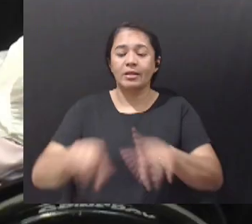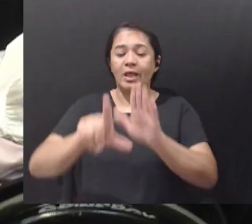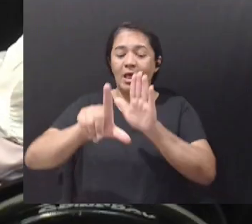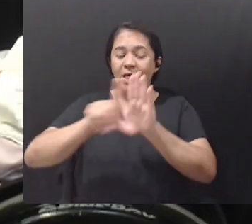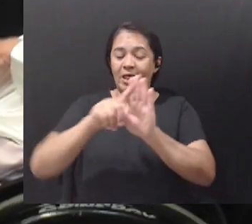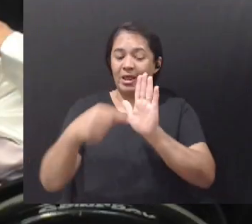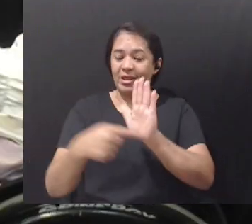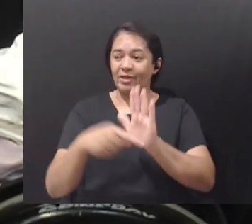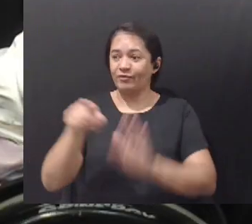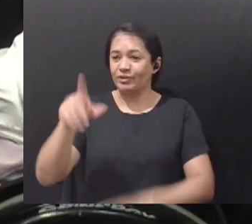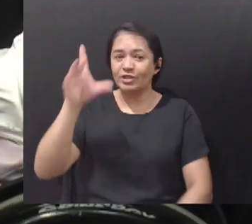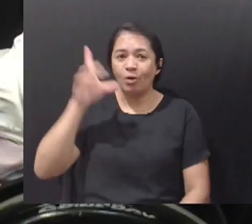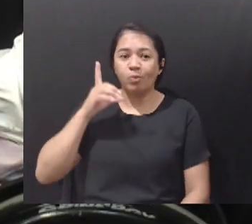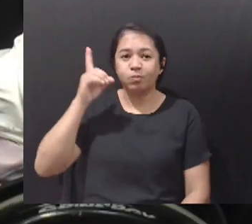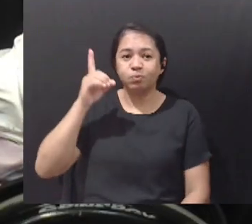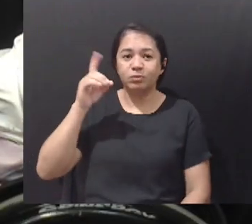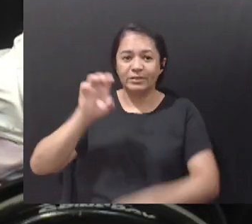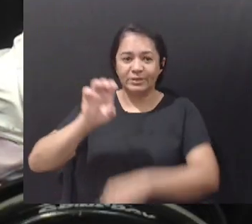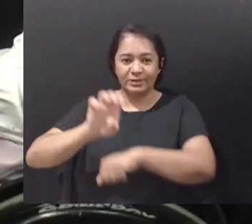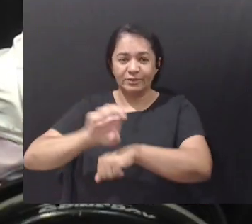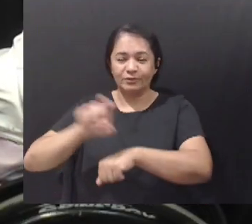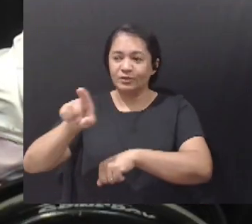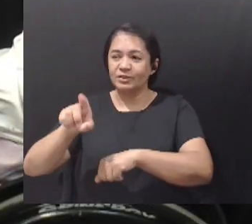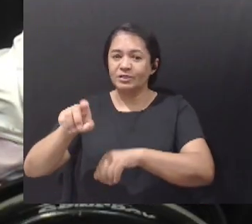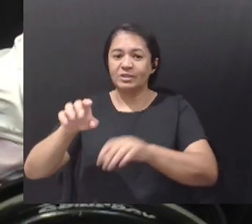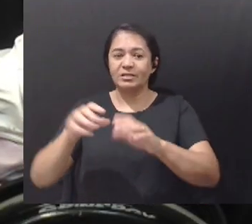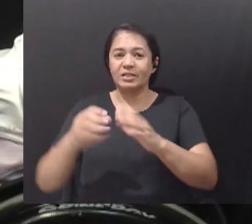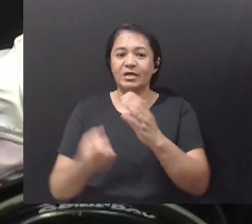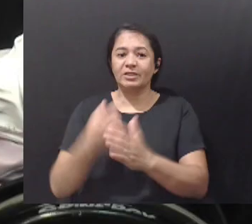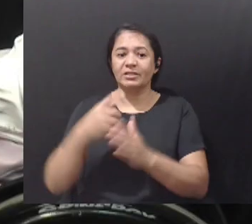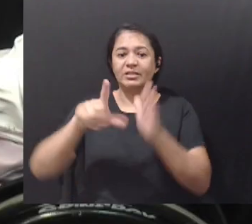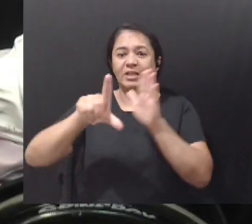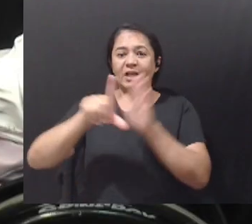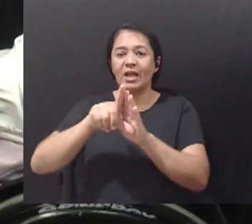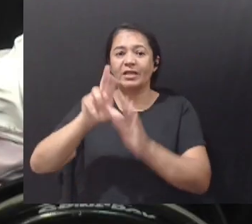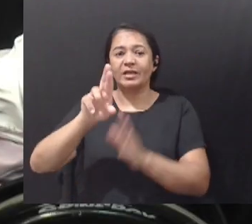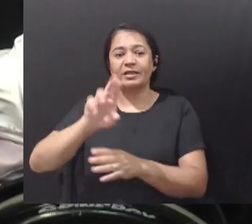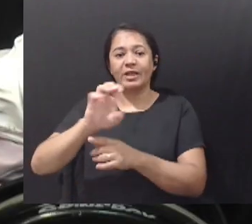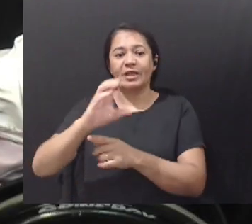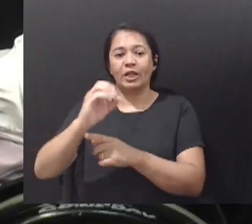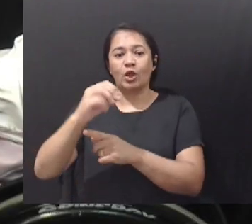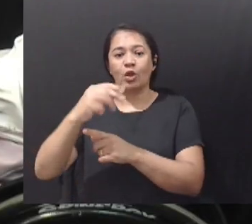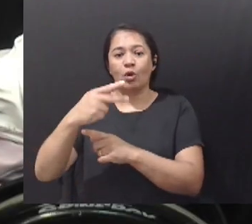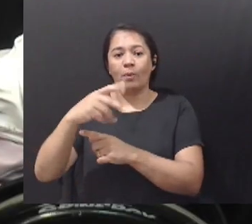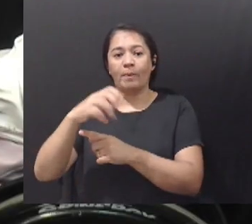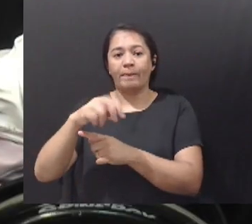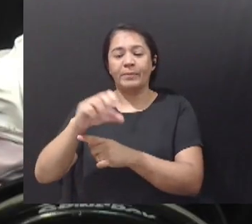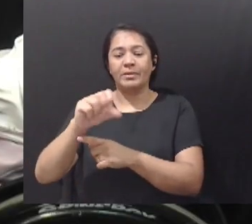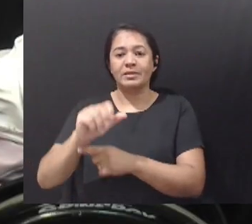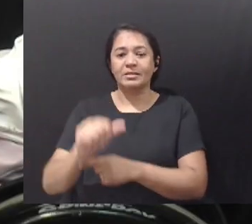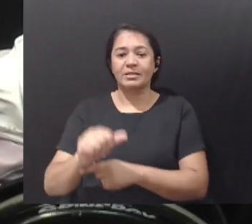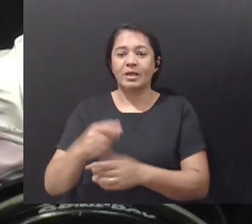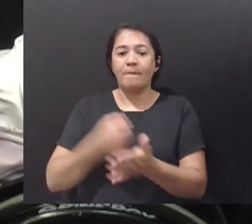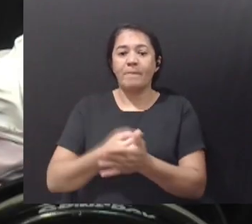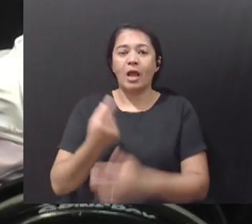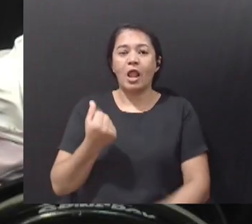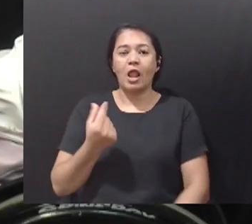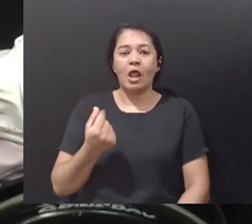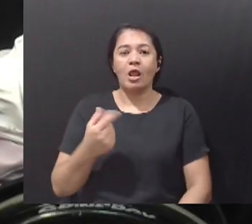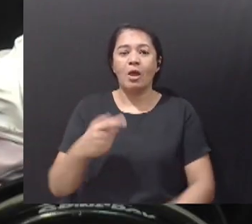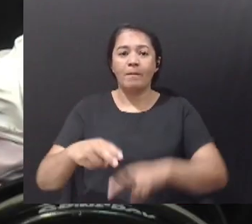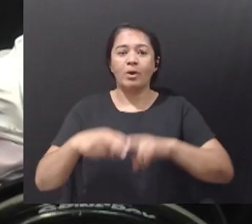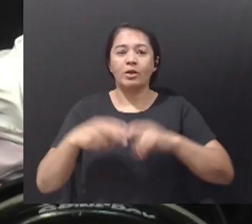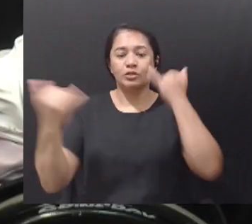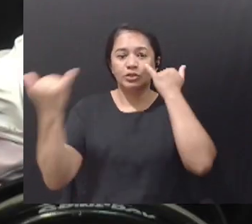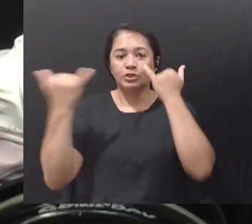estadual, você é autora da Lei da Recompensa, que permite o pagamento em dinheiro por informações sobre foragidos